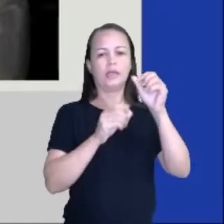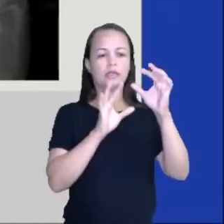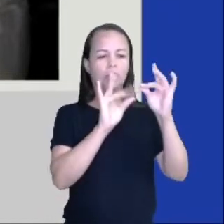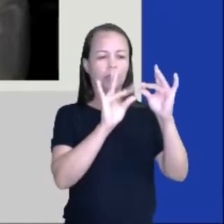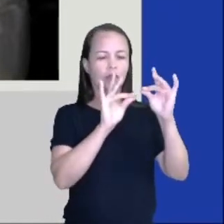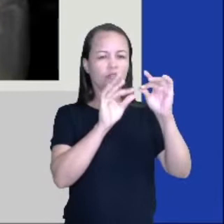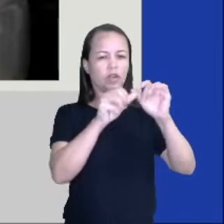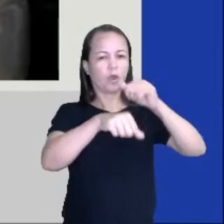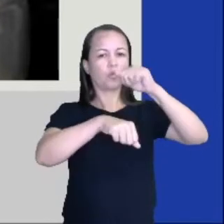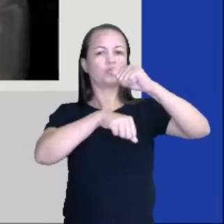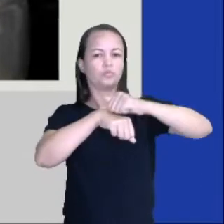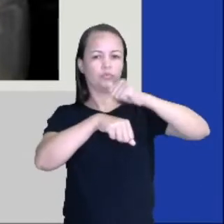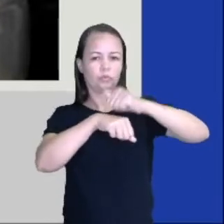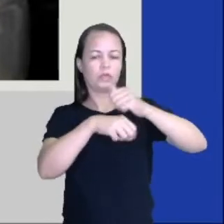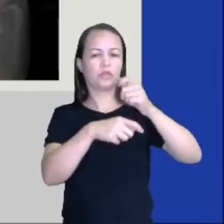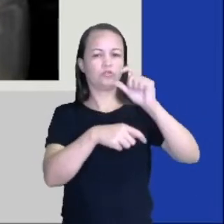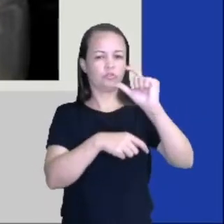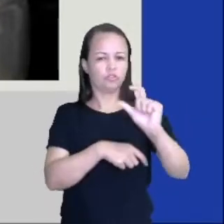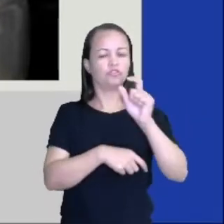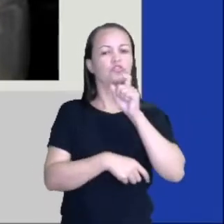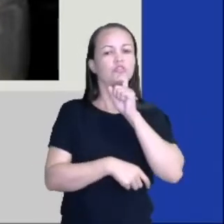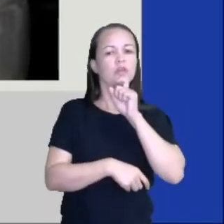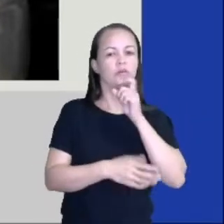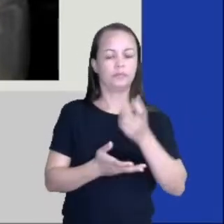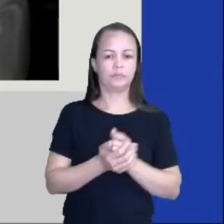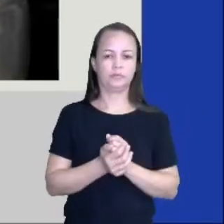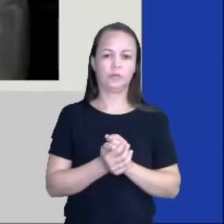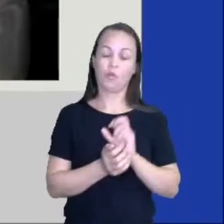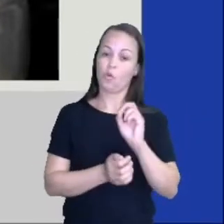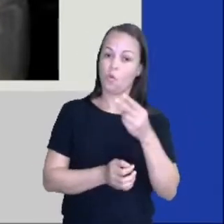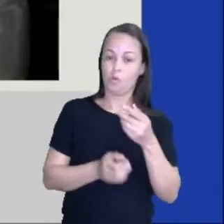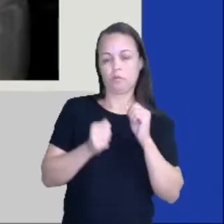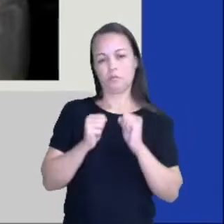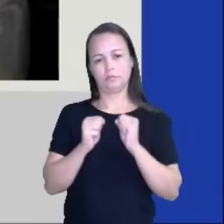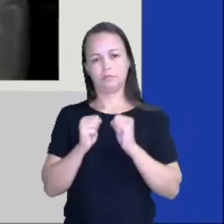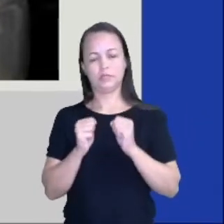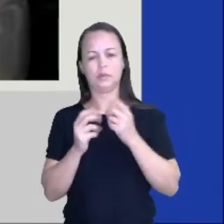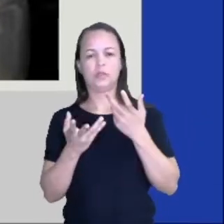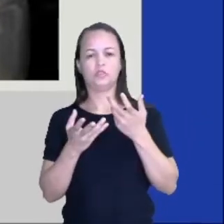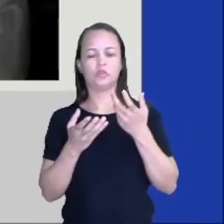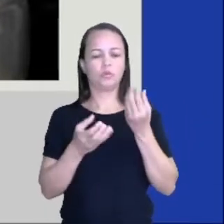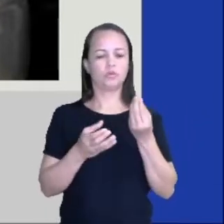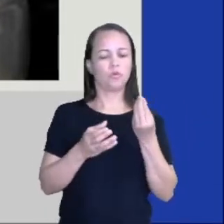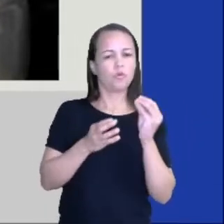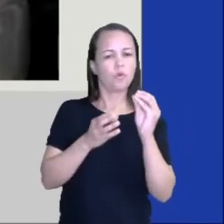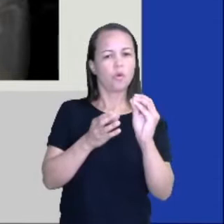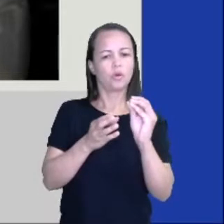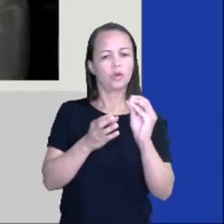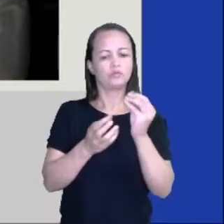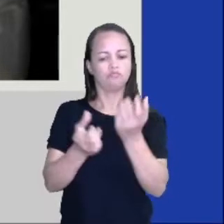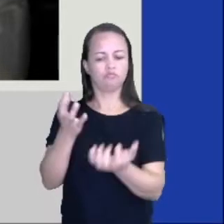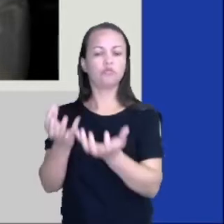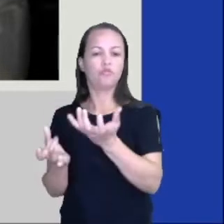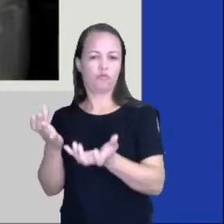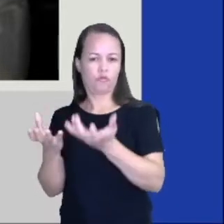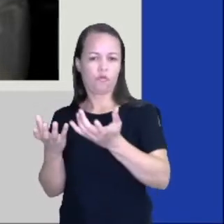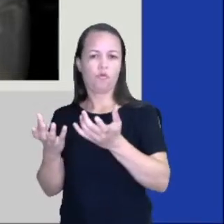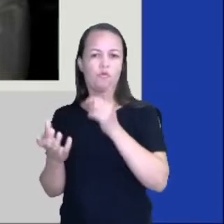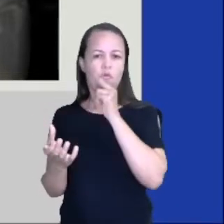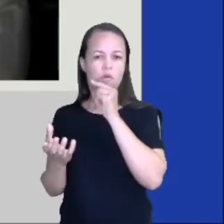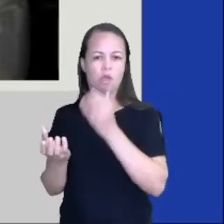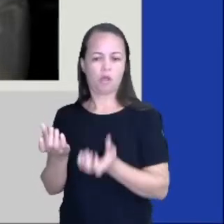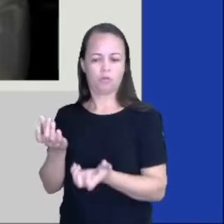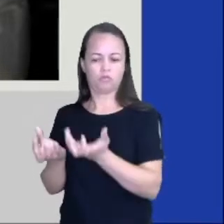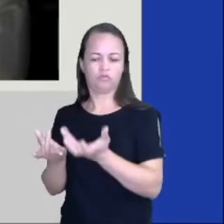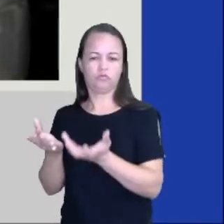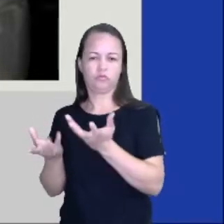gelo. Ou podemos também, como vemos aí, quando colocamos ela no fogo para ferver, E